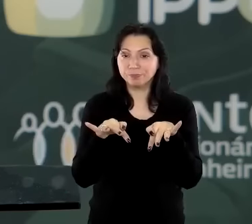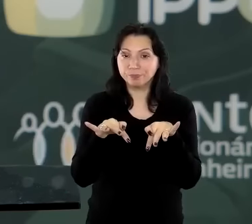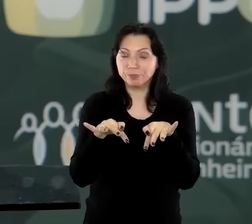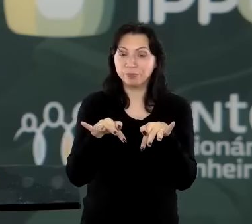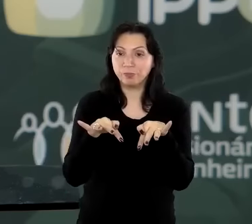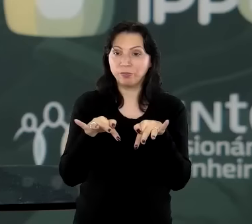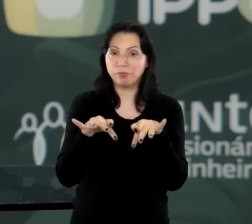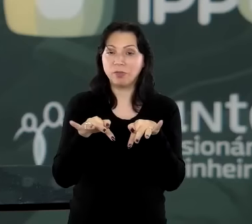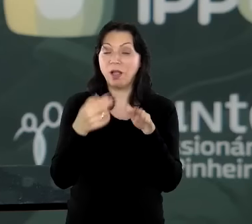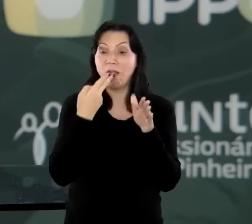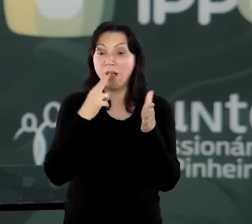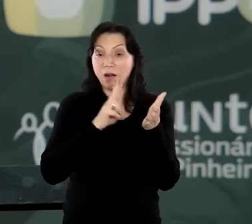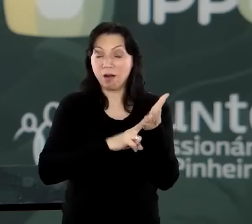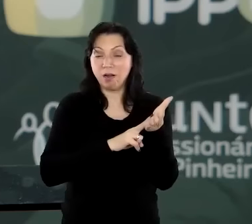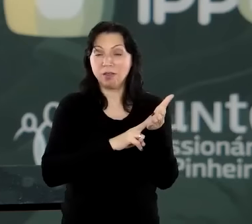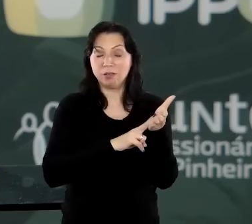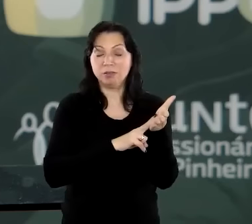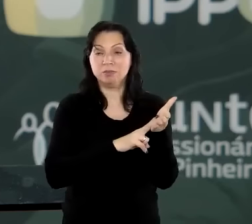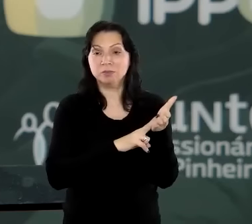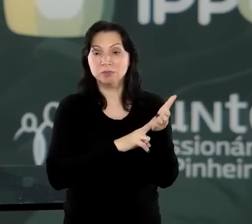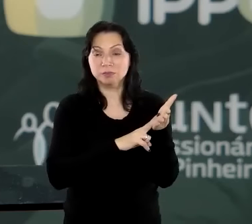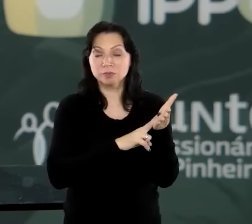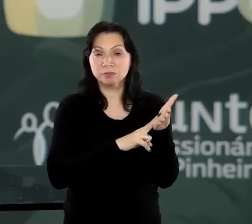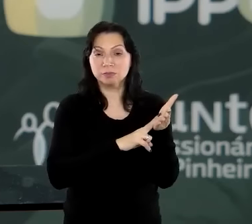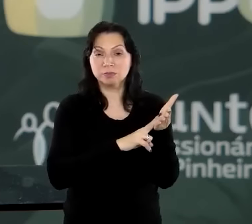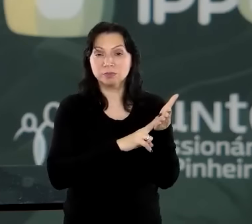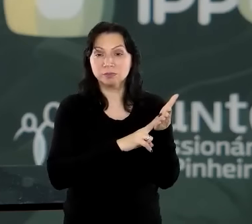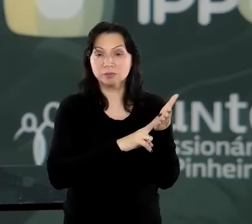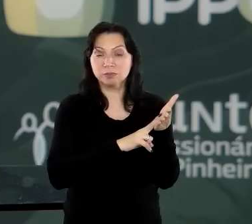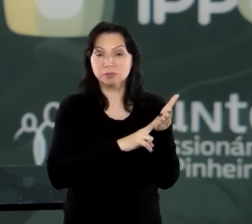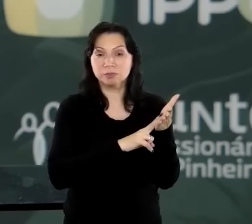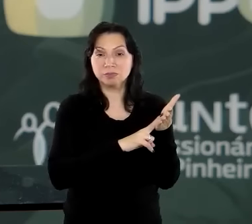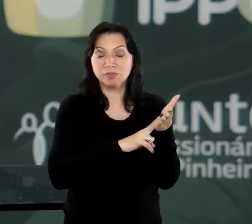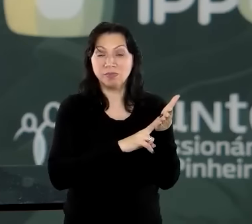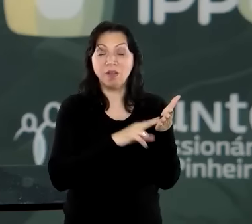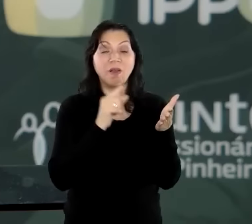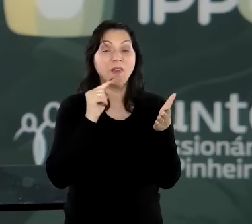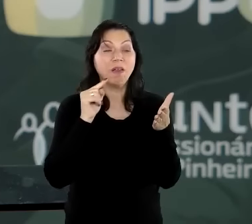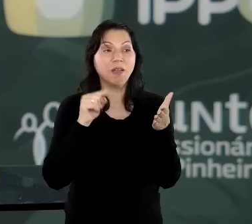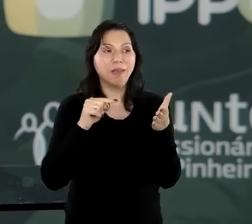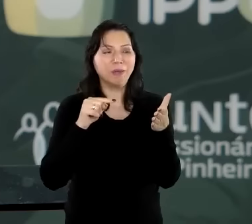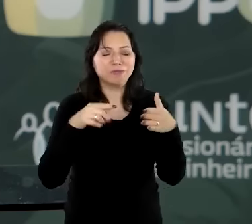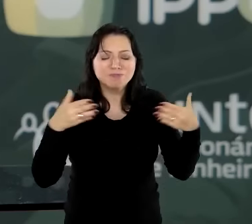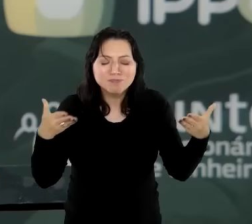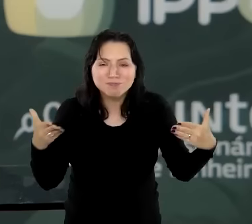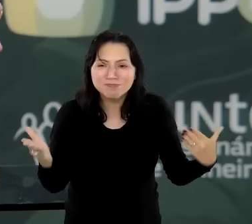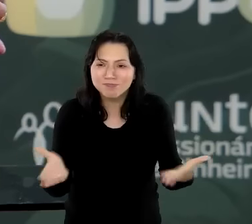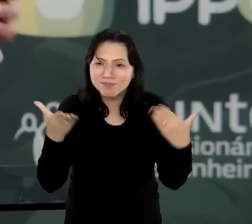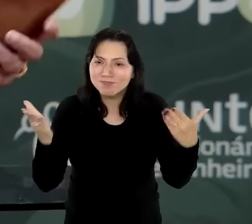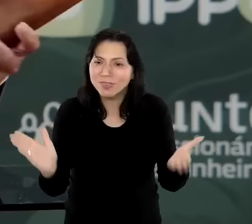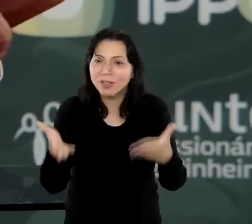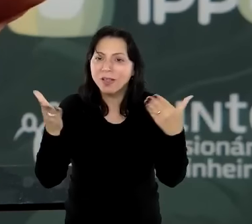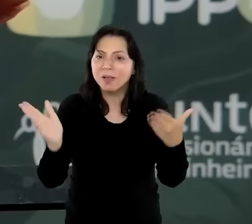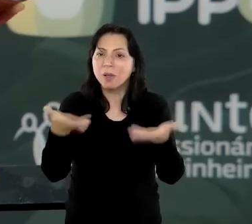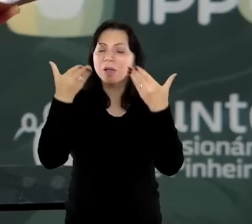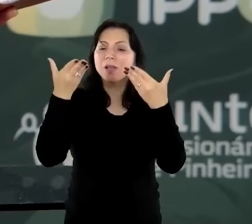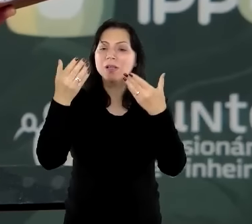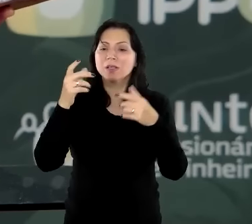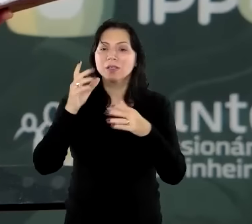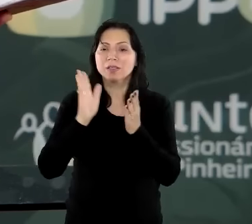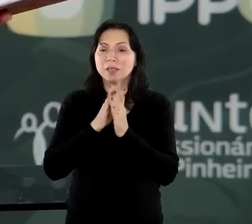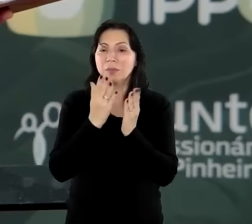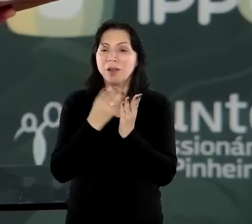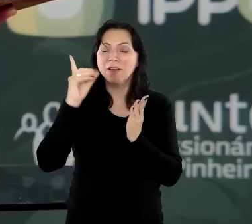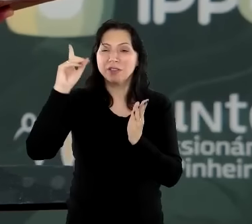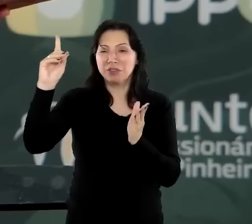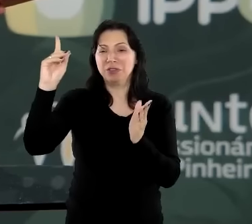vocês, toda essa carta, mas especialmente nesse texto, é uma exortação da palavra de Deus. O que é que você faz